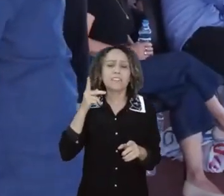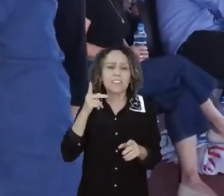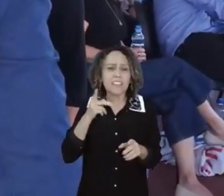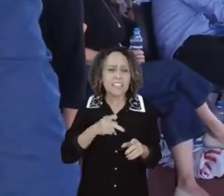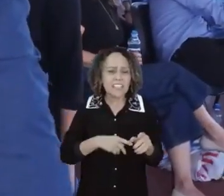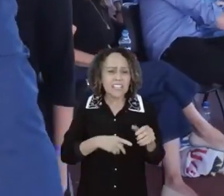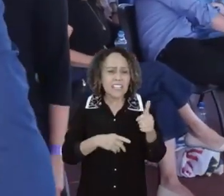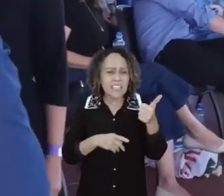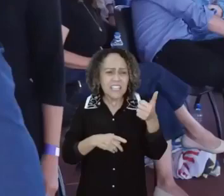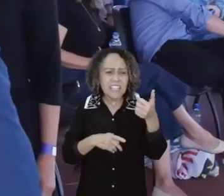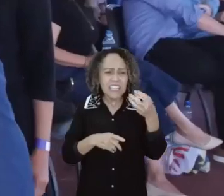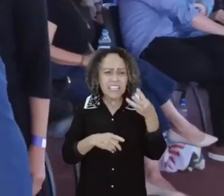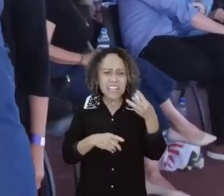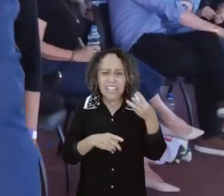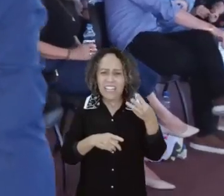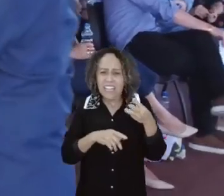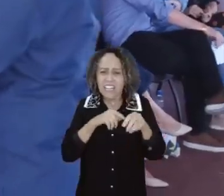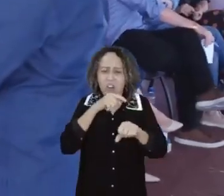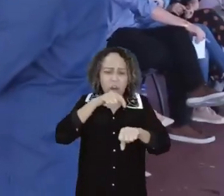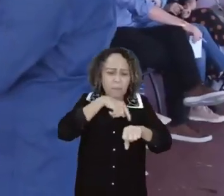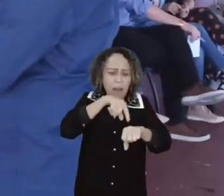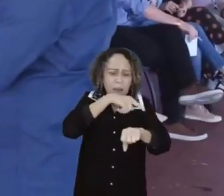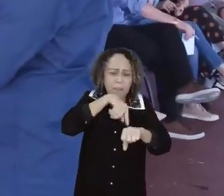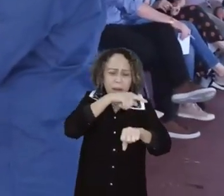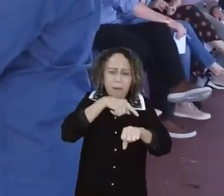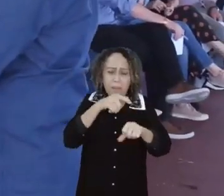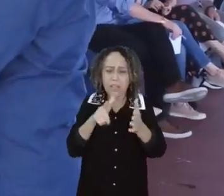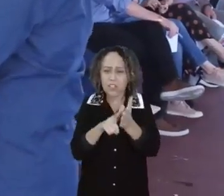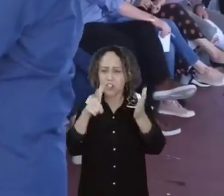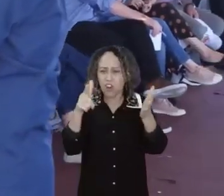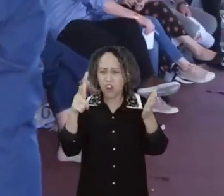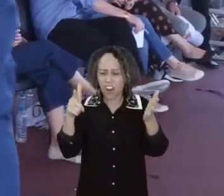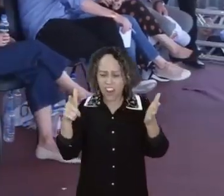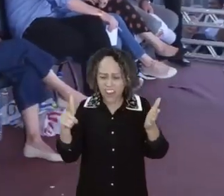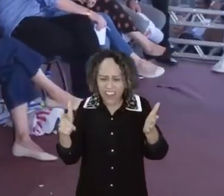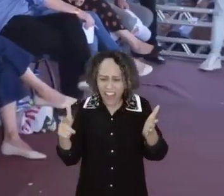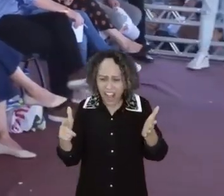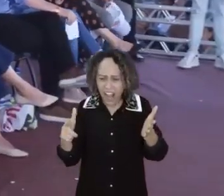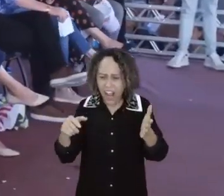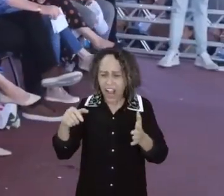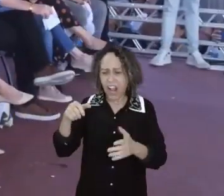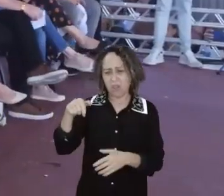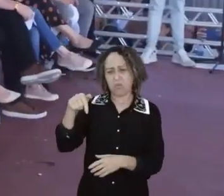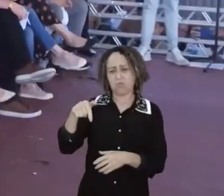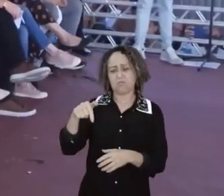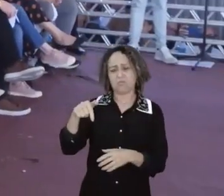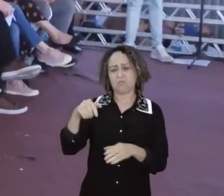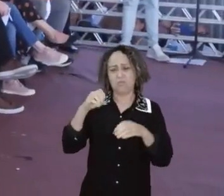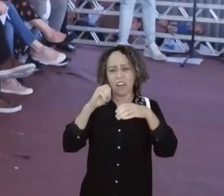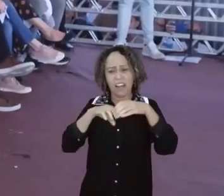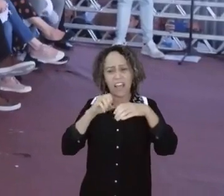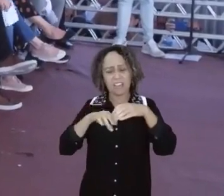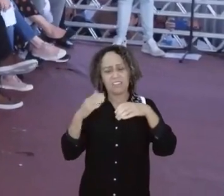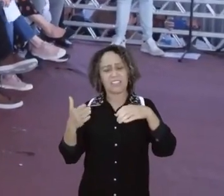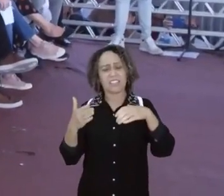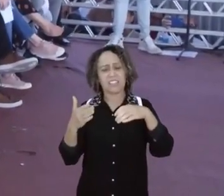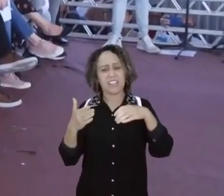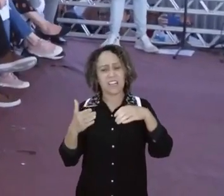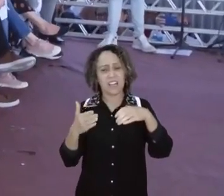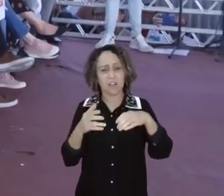Nacional durante 9 meses te chamando de ladrão? Eu duvido qual é o político que resiste